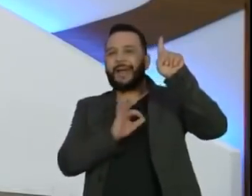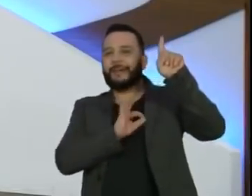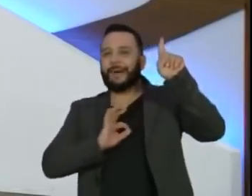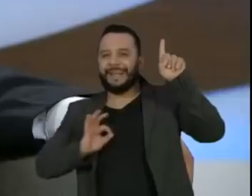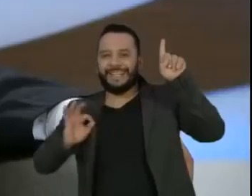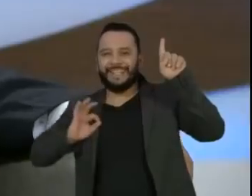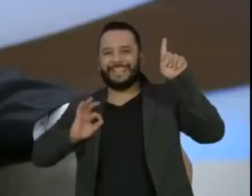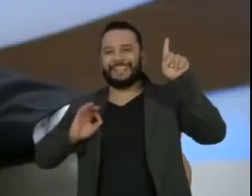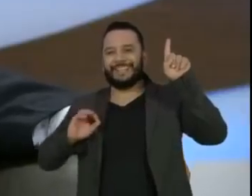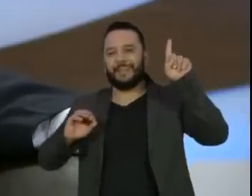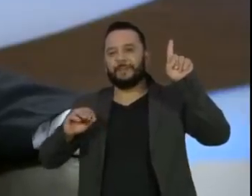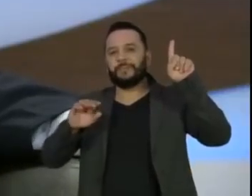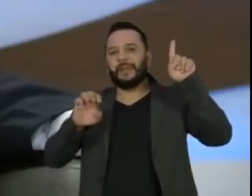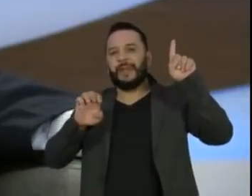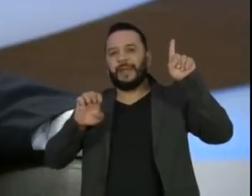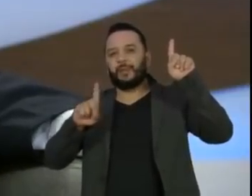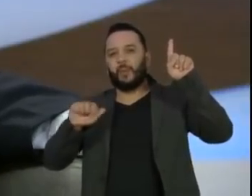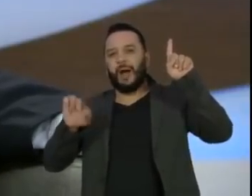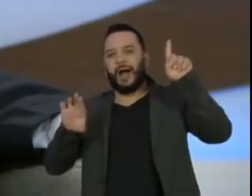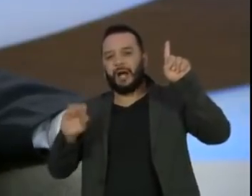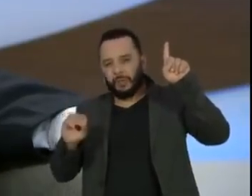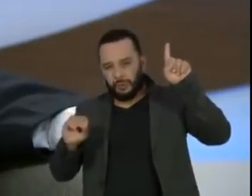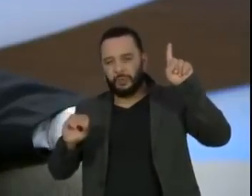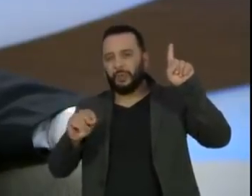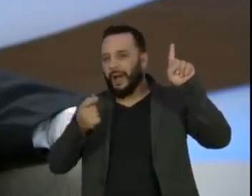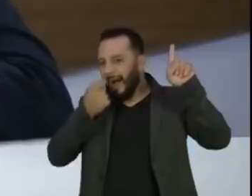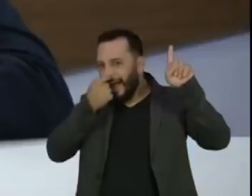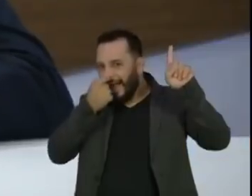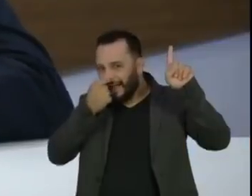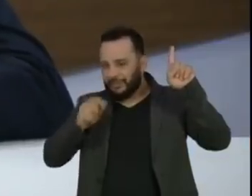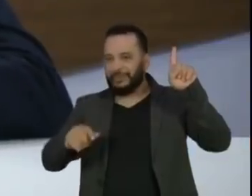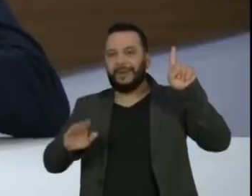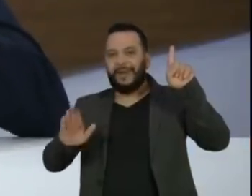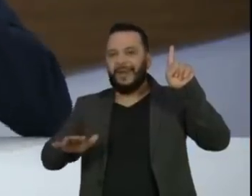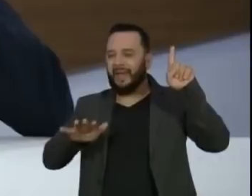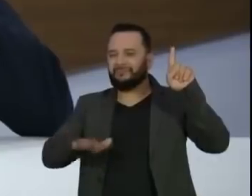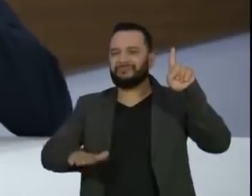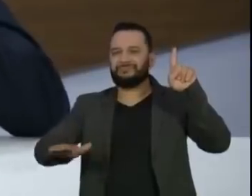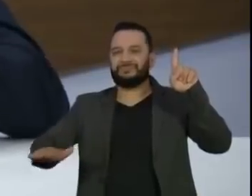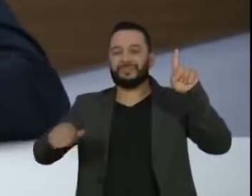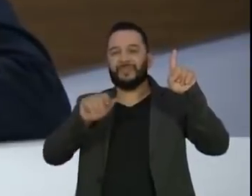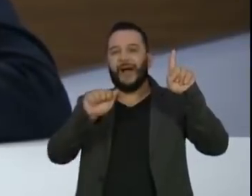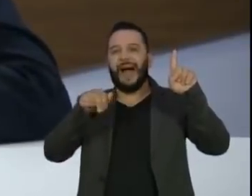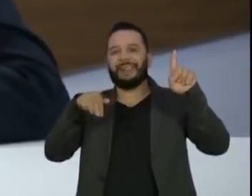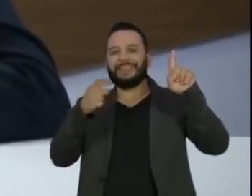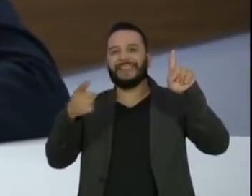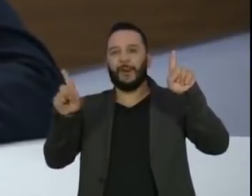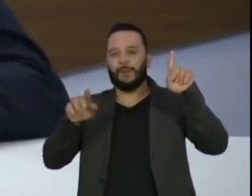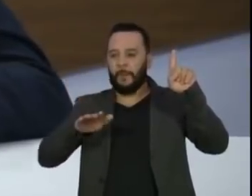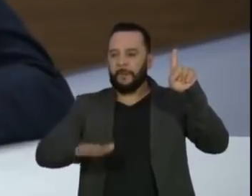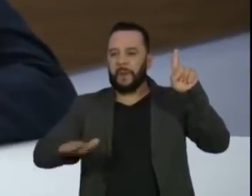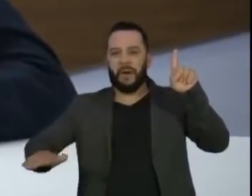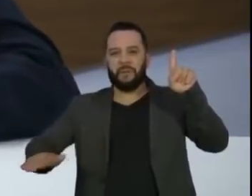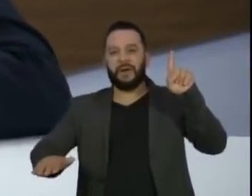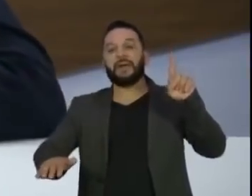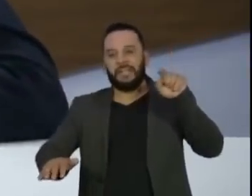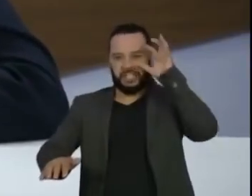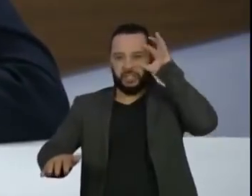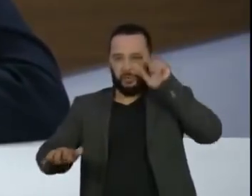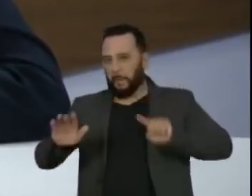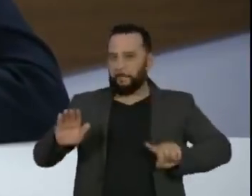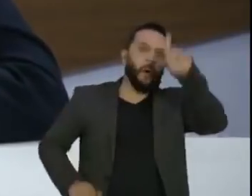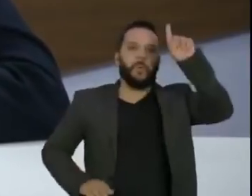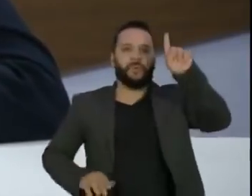e Eduardo Campos né Foi esse acidente Aécio e outros ia perguntar se eu fez uma introdução agora foram as suas